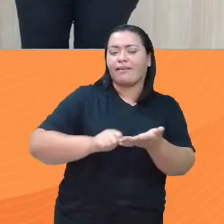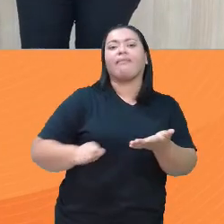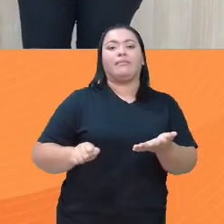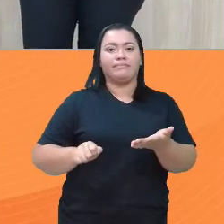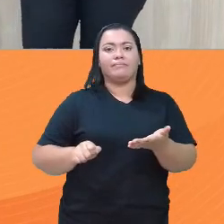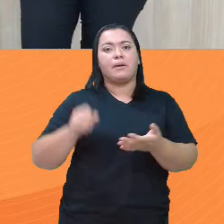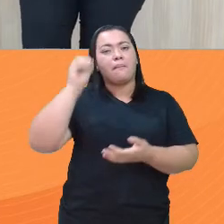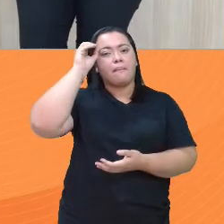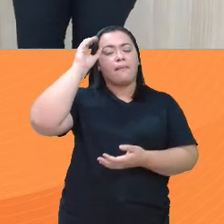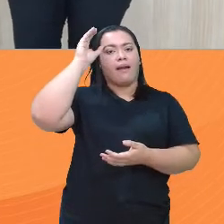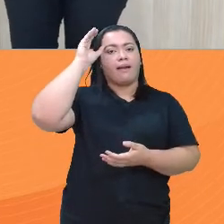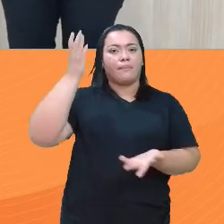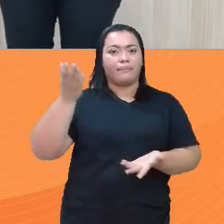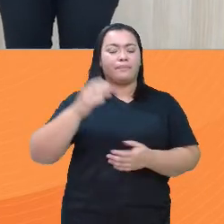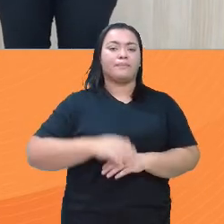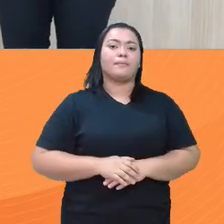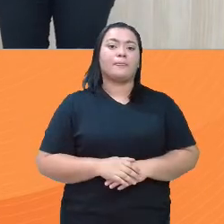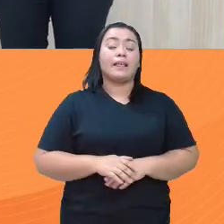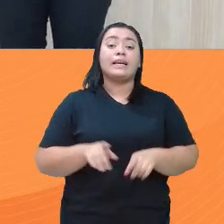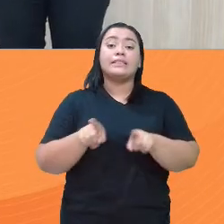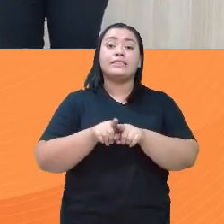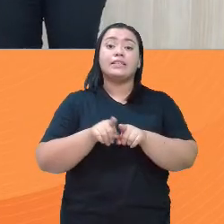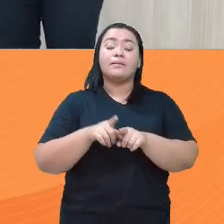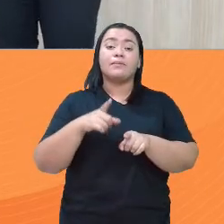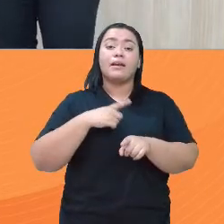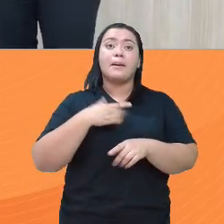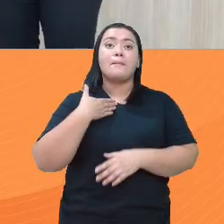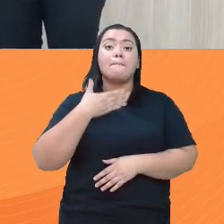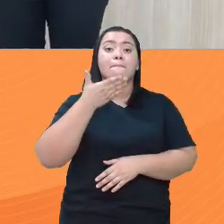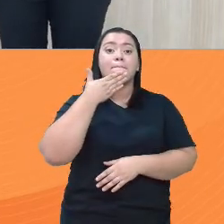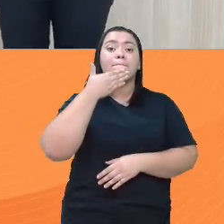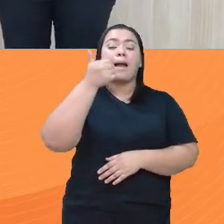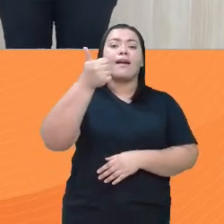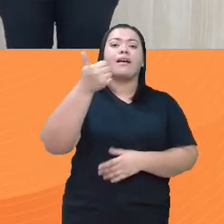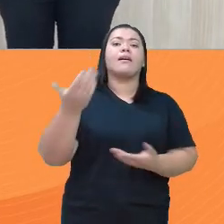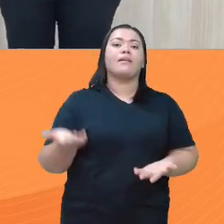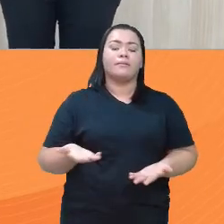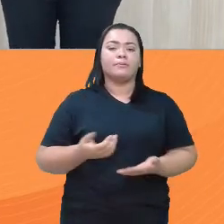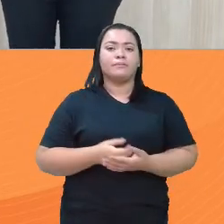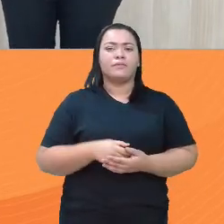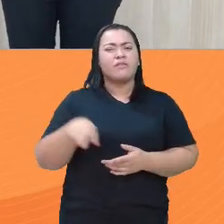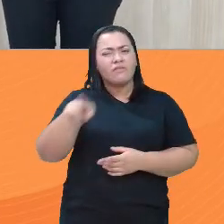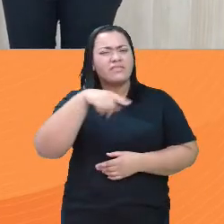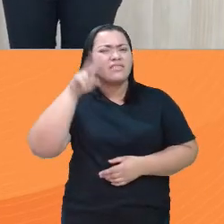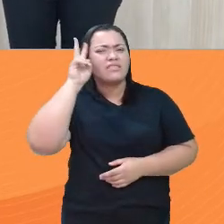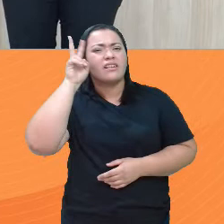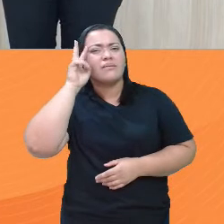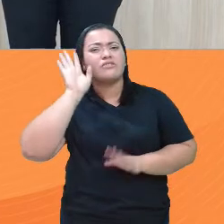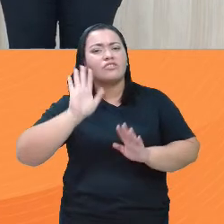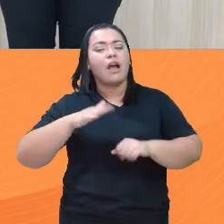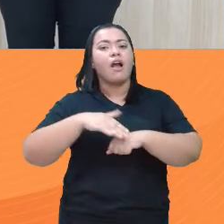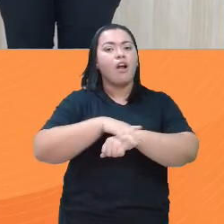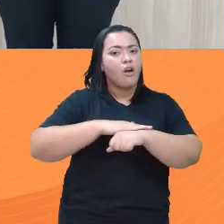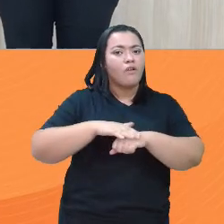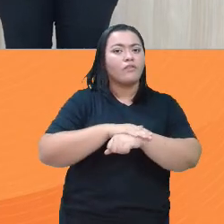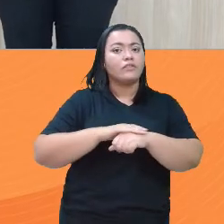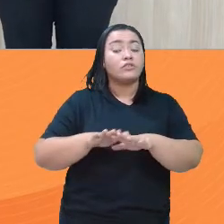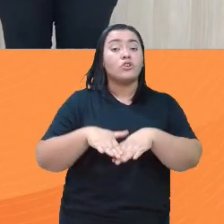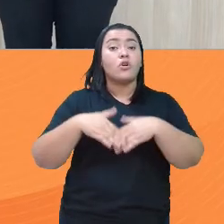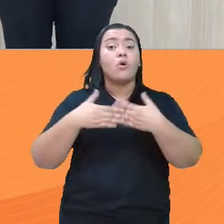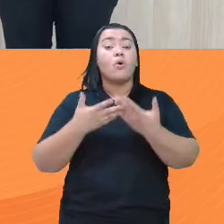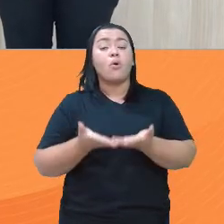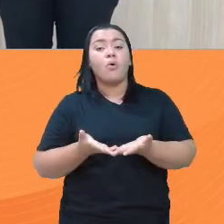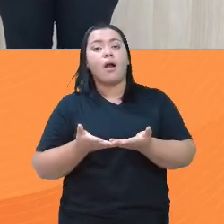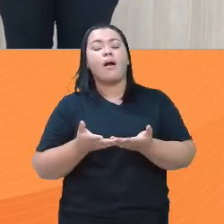ele vai evidenciar preferências. Não sei se vocês lembram que a gente já conversou sobre as